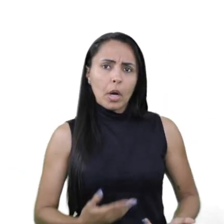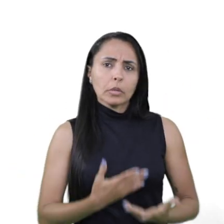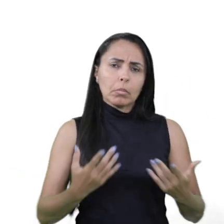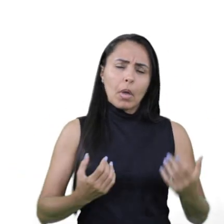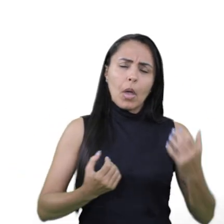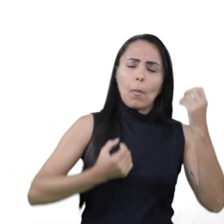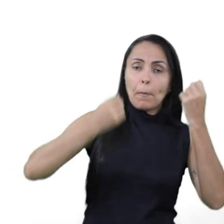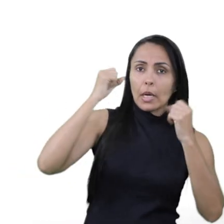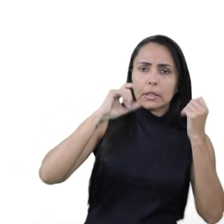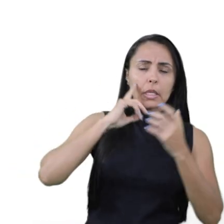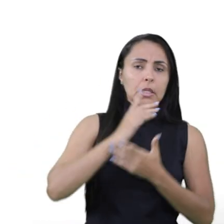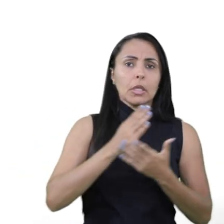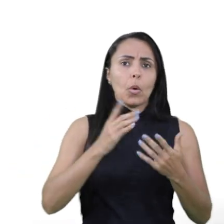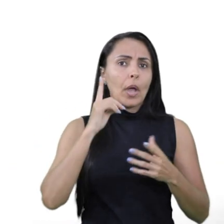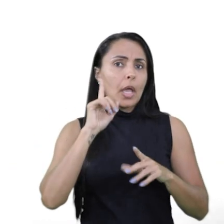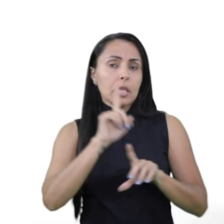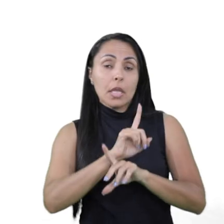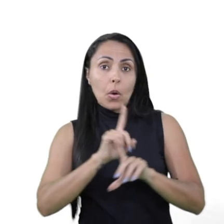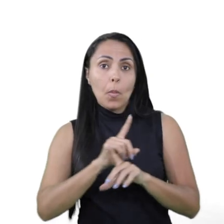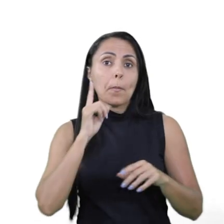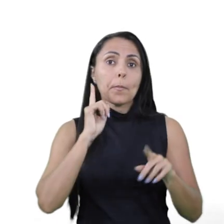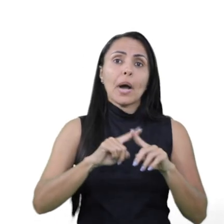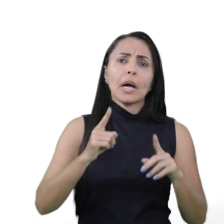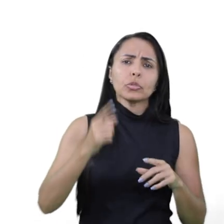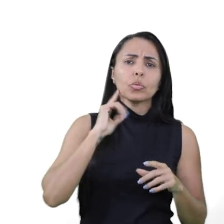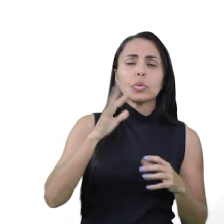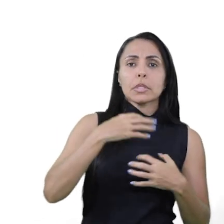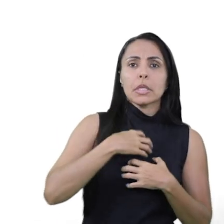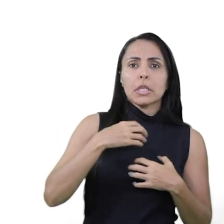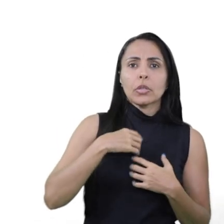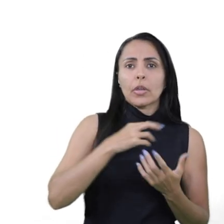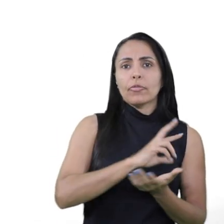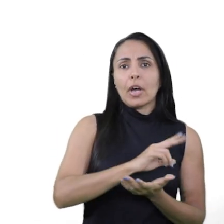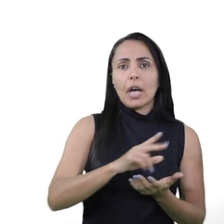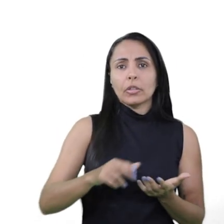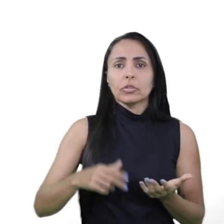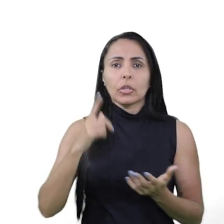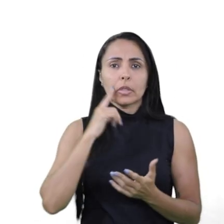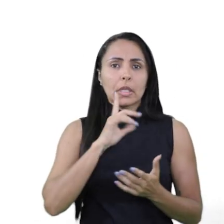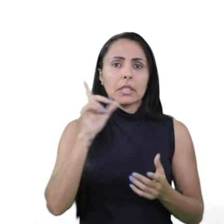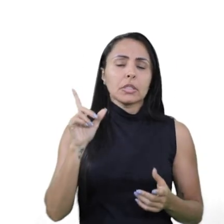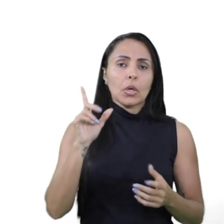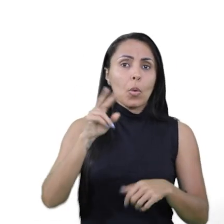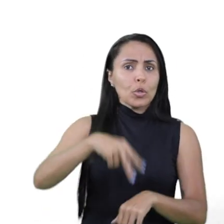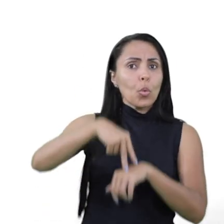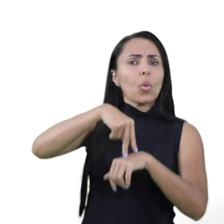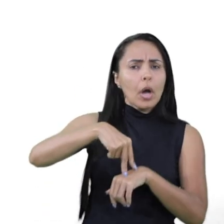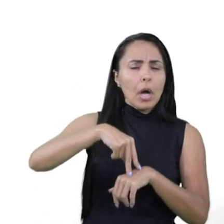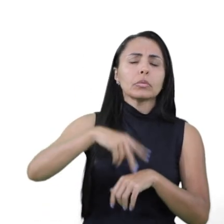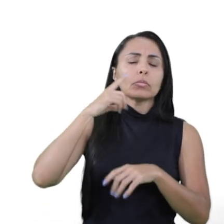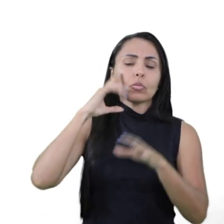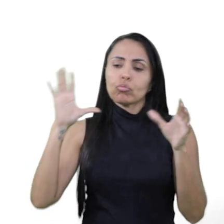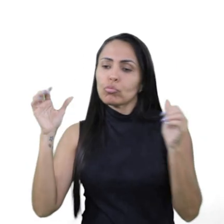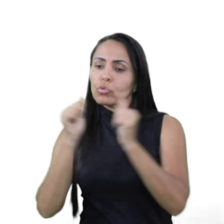certo? Não no sentido industrial, mas no sentido de que vários órgãos eles estão atuando em sinergia, em